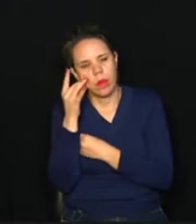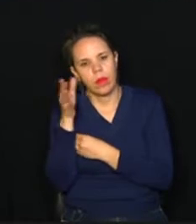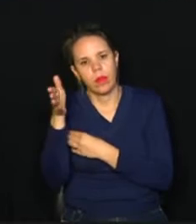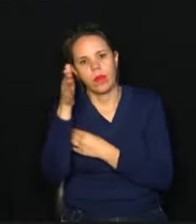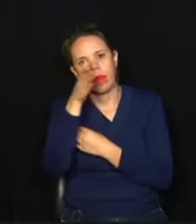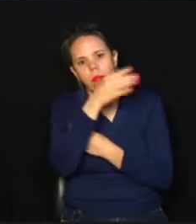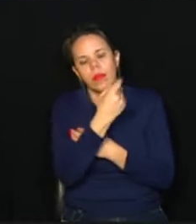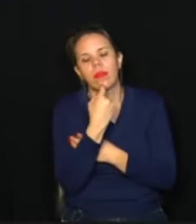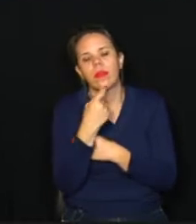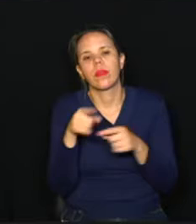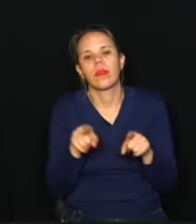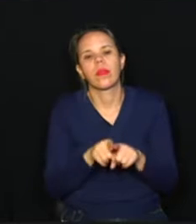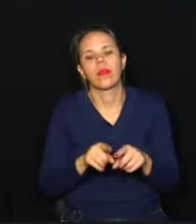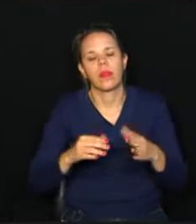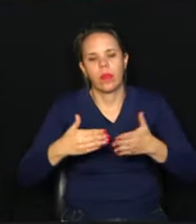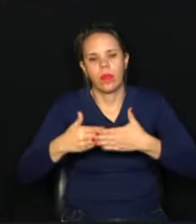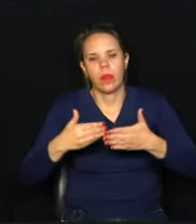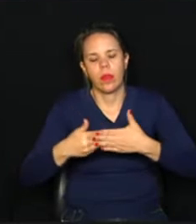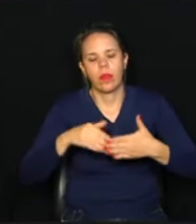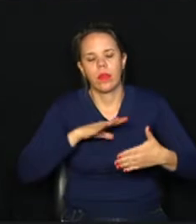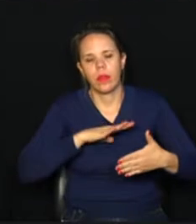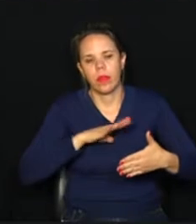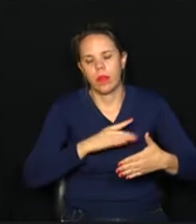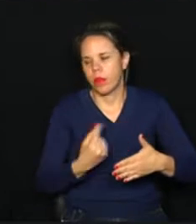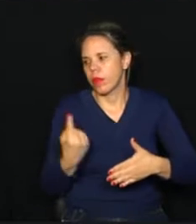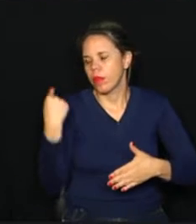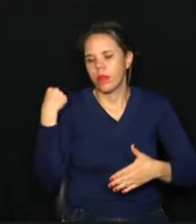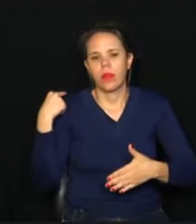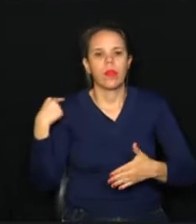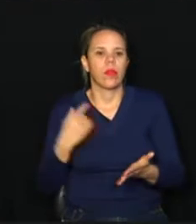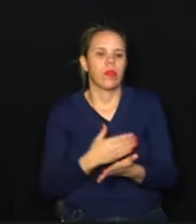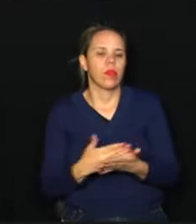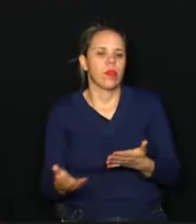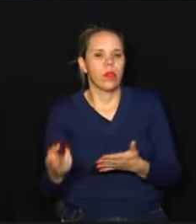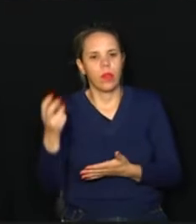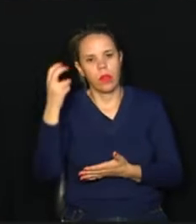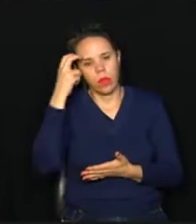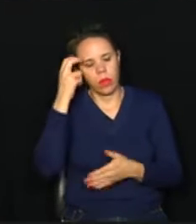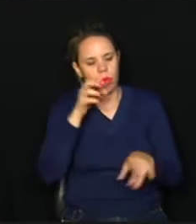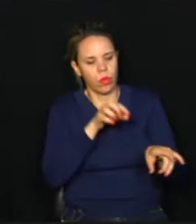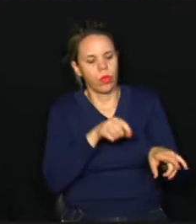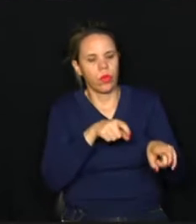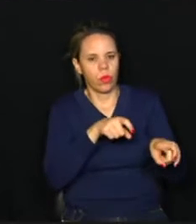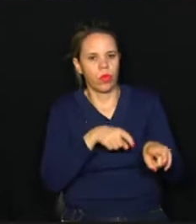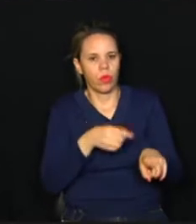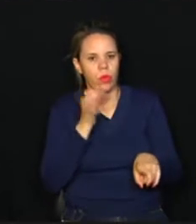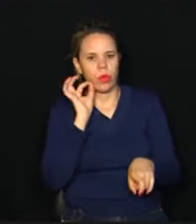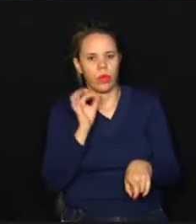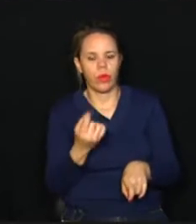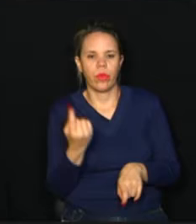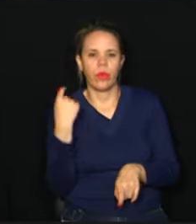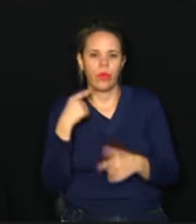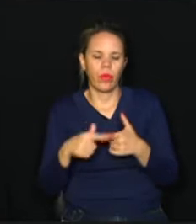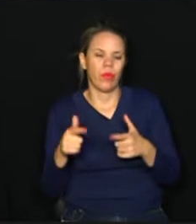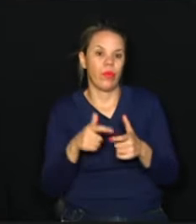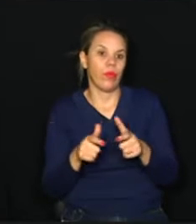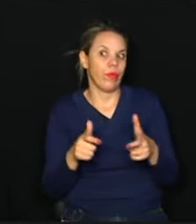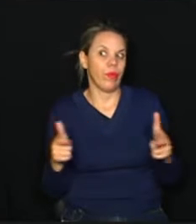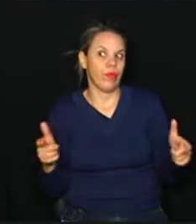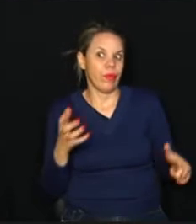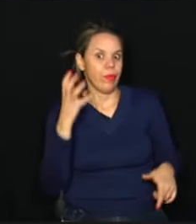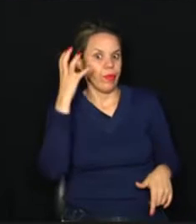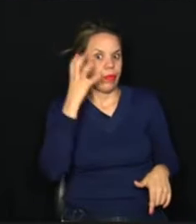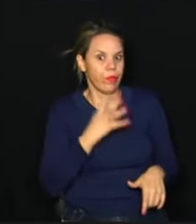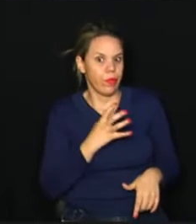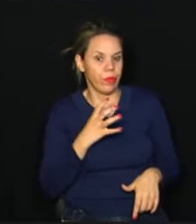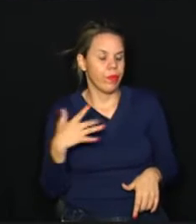de Campinas, Ribeirão Preto, na época do início da cultura cafeeira. Foi um problema muito sério